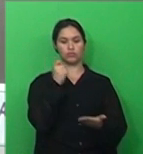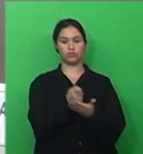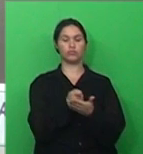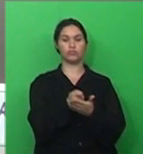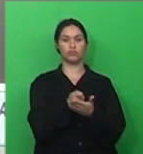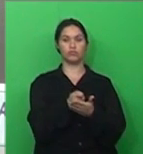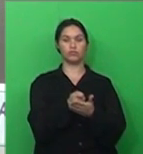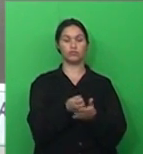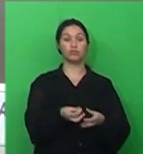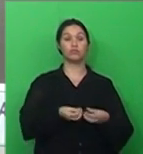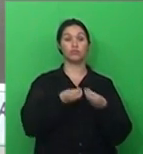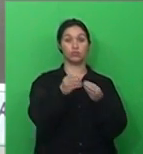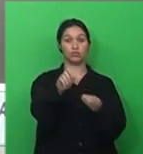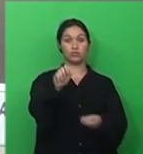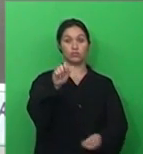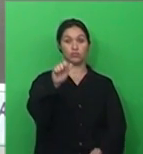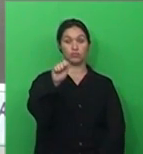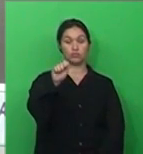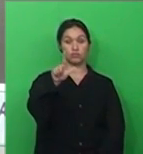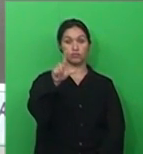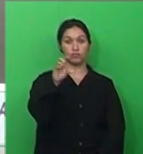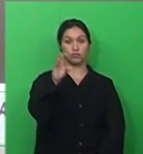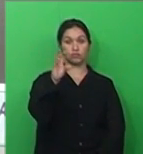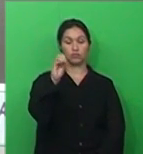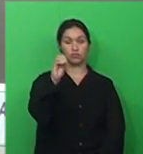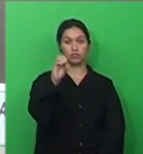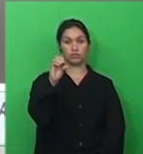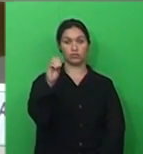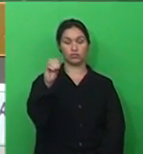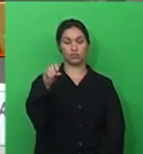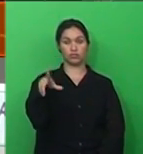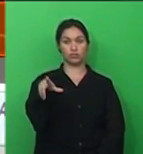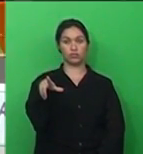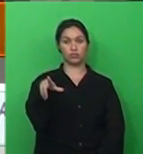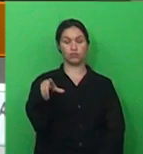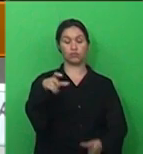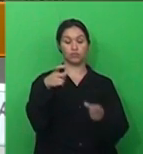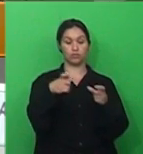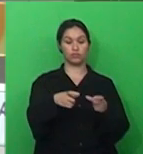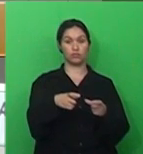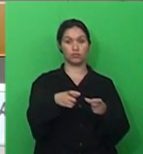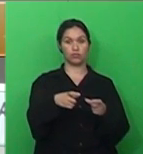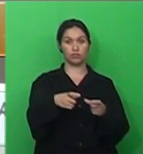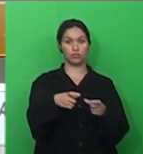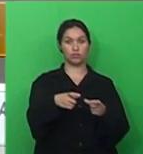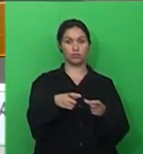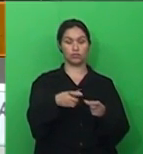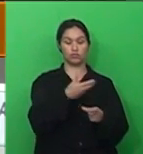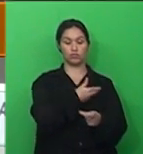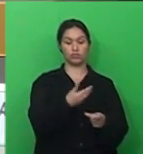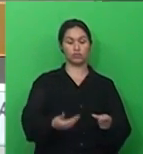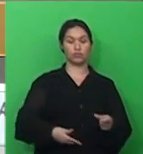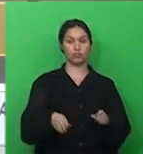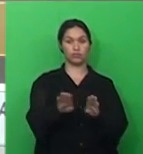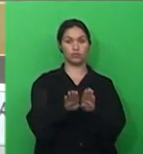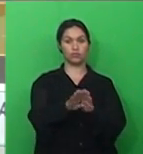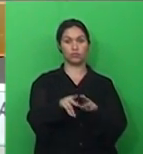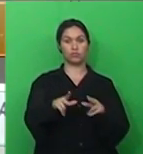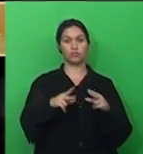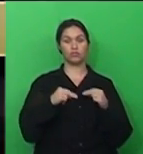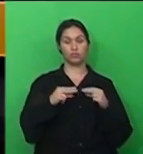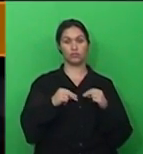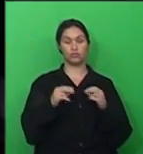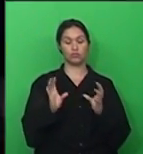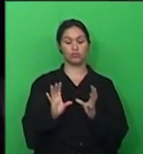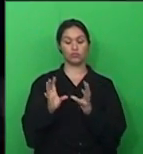gel 70% para a higiene das mãos nos estabelecimentos públicos e privados acessíveis ao público. A